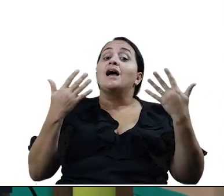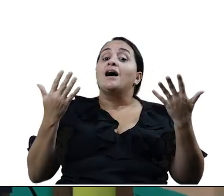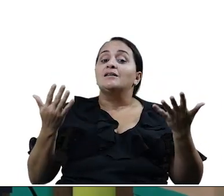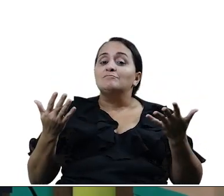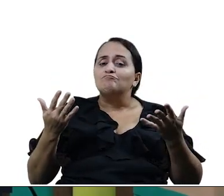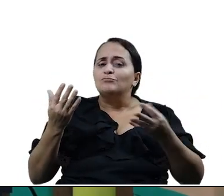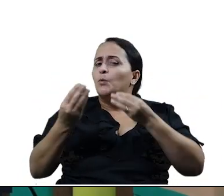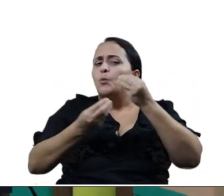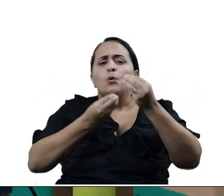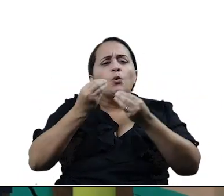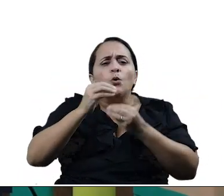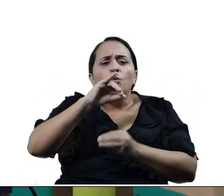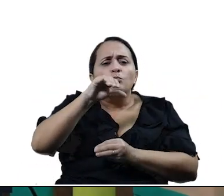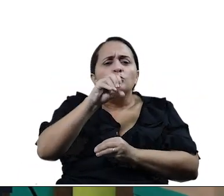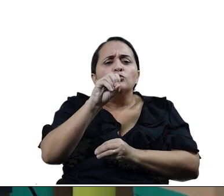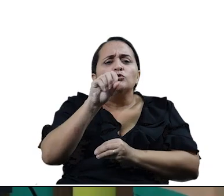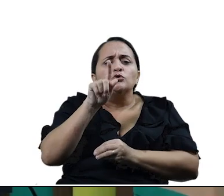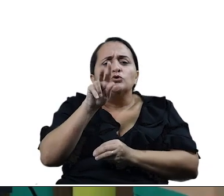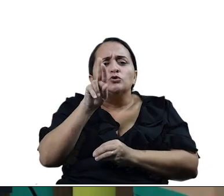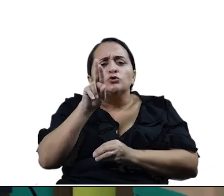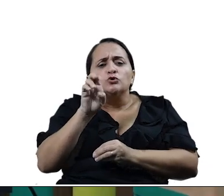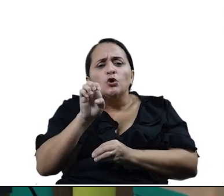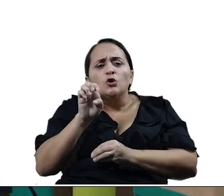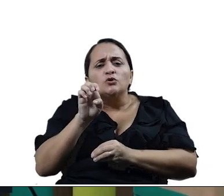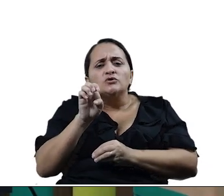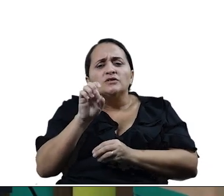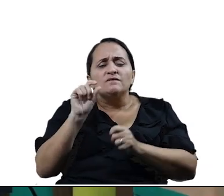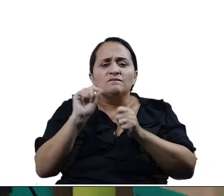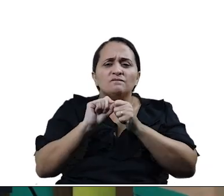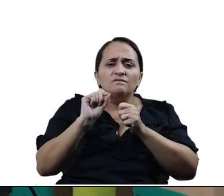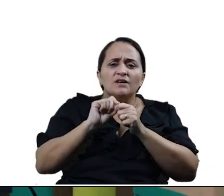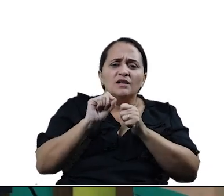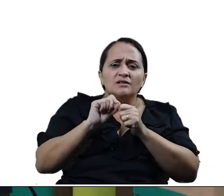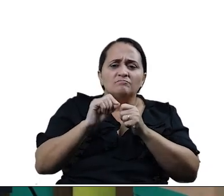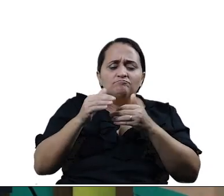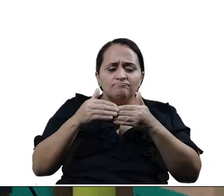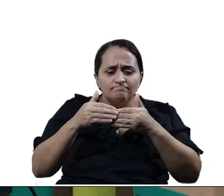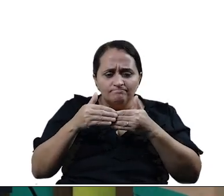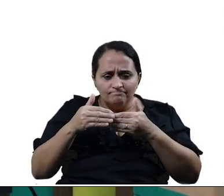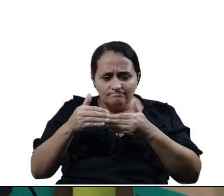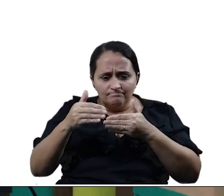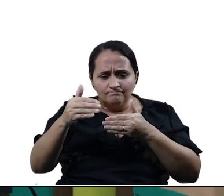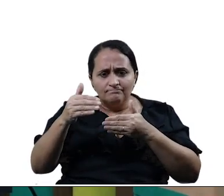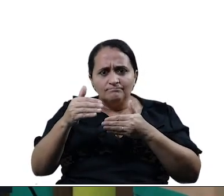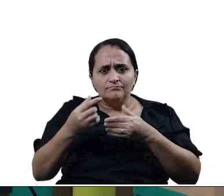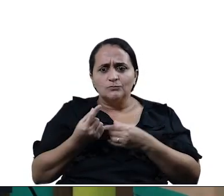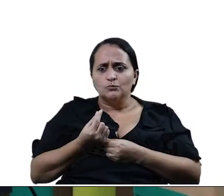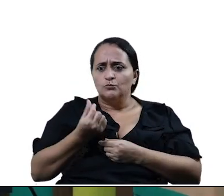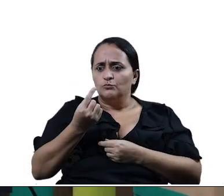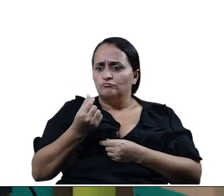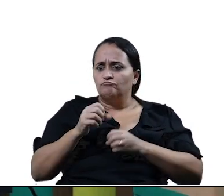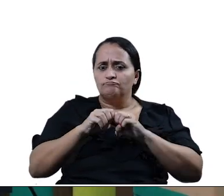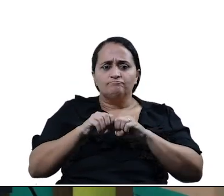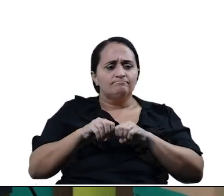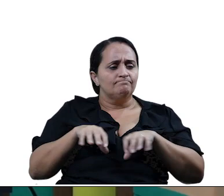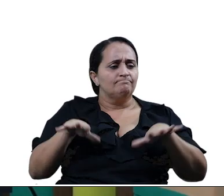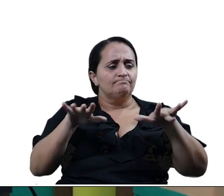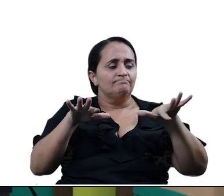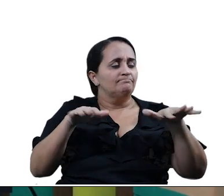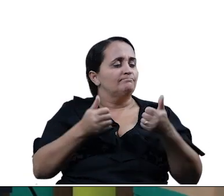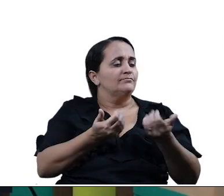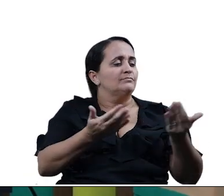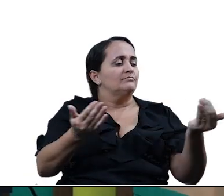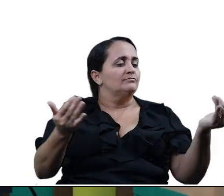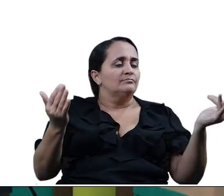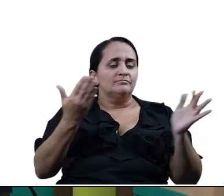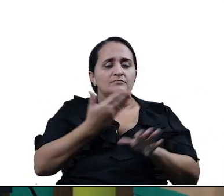Jorge fez para, com o restante do dinheiro, ele distribuir aí entre balas e chicletes para os seus